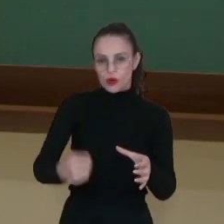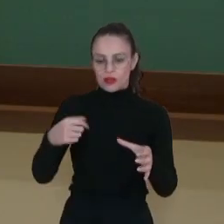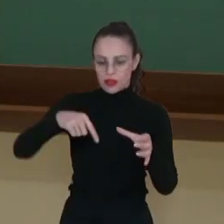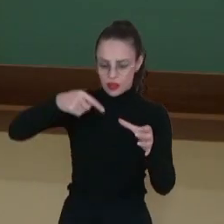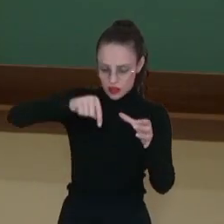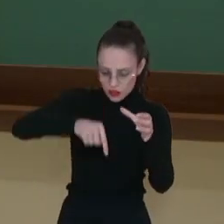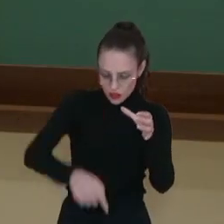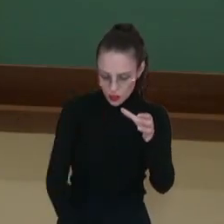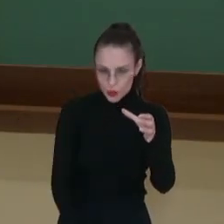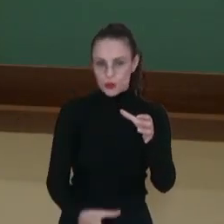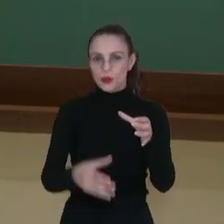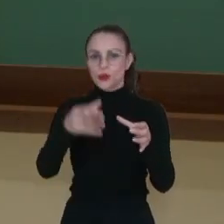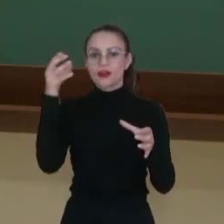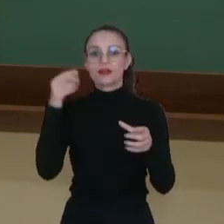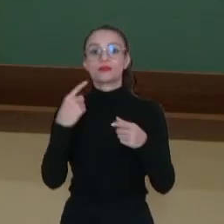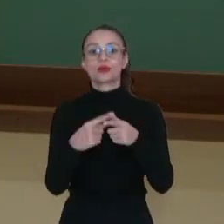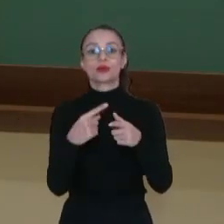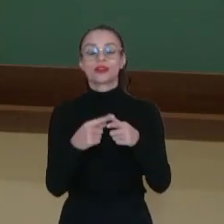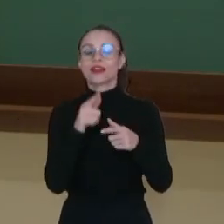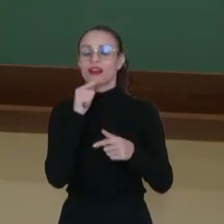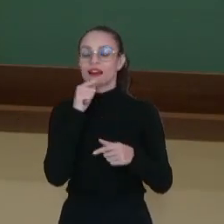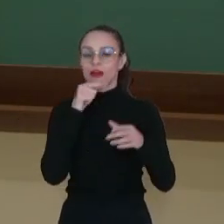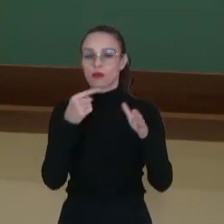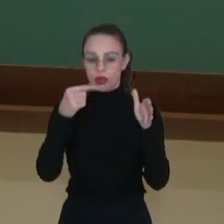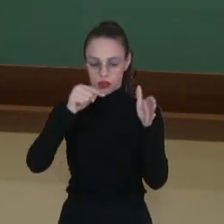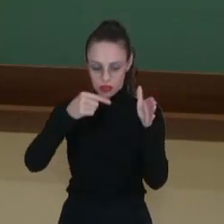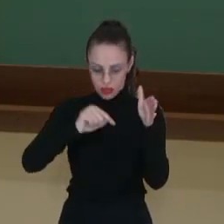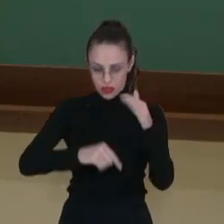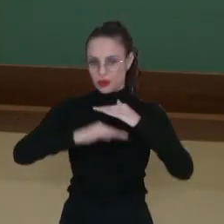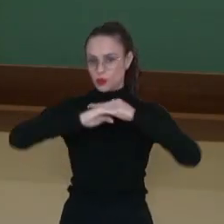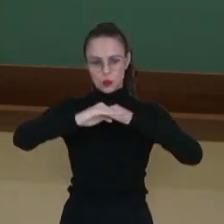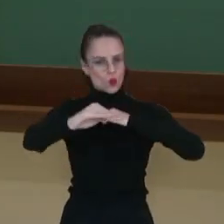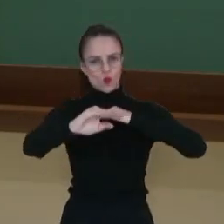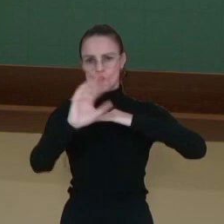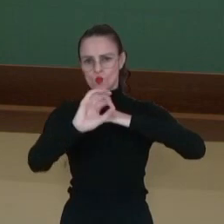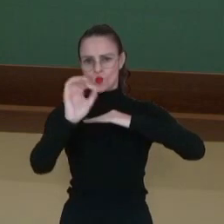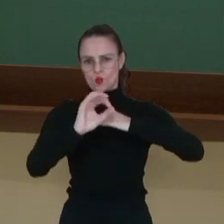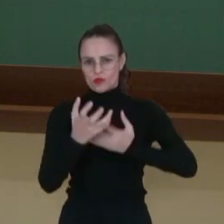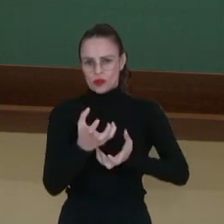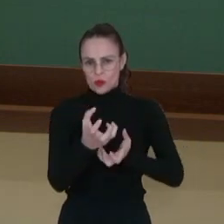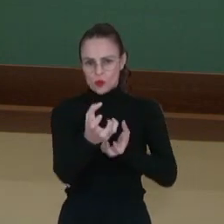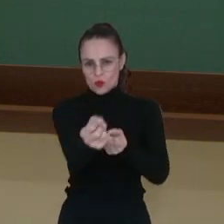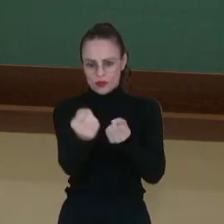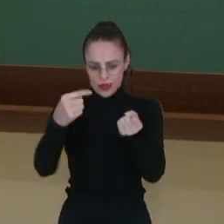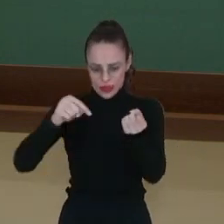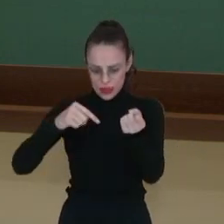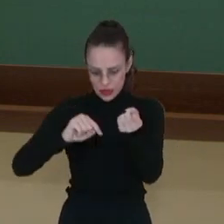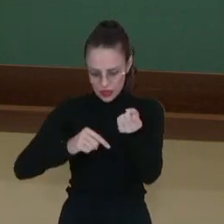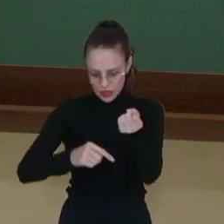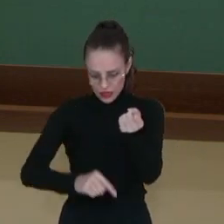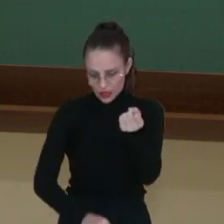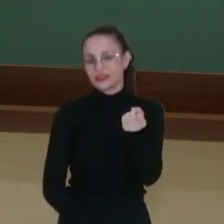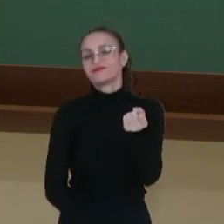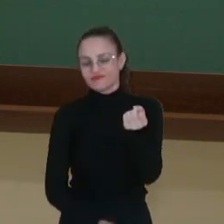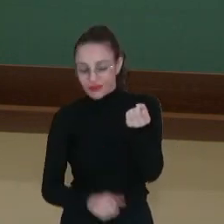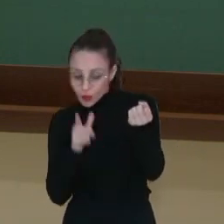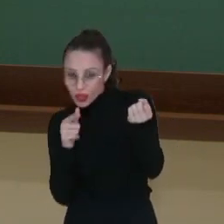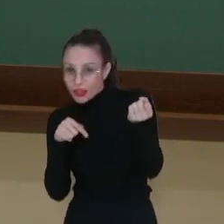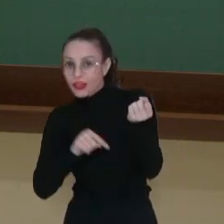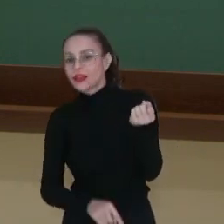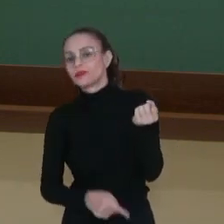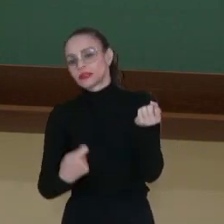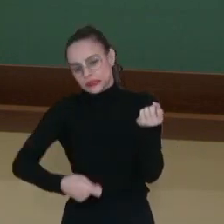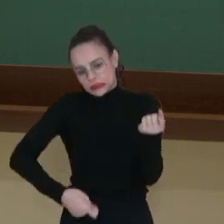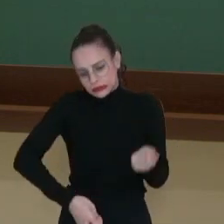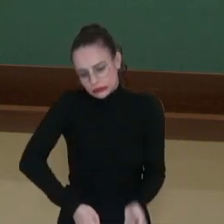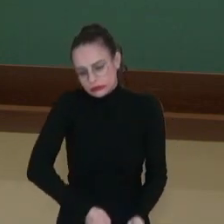rios. Porque se a água está mais no subsolo e não na superfície, então como na imagem aqui eles têm que cavar poços